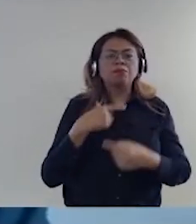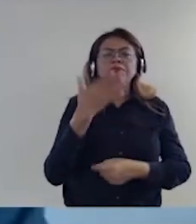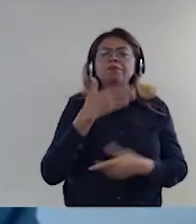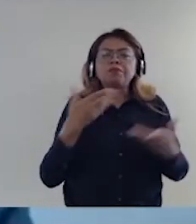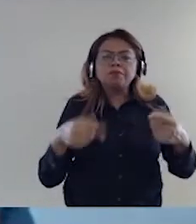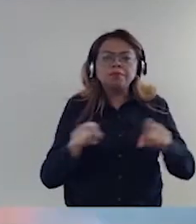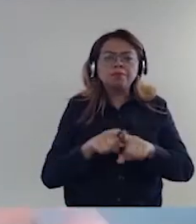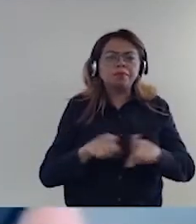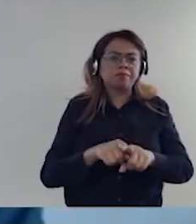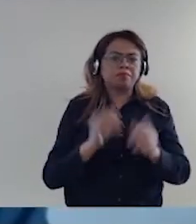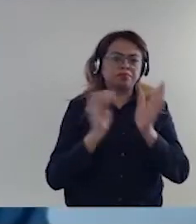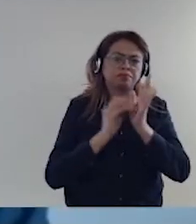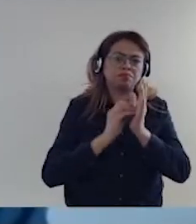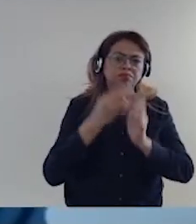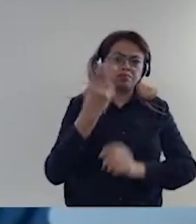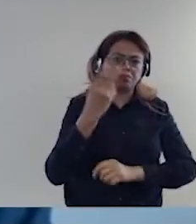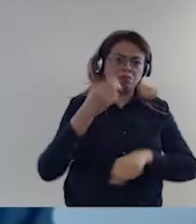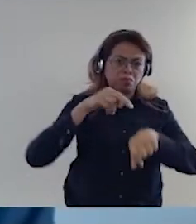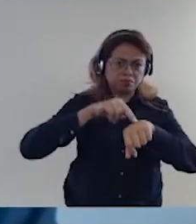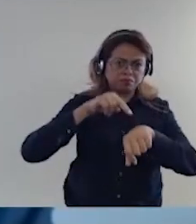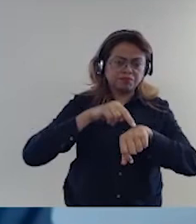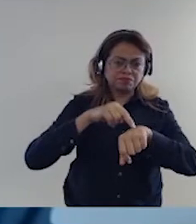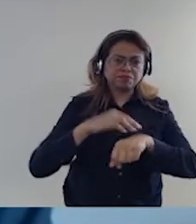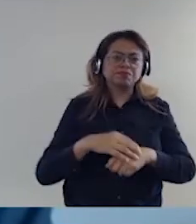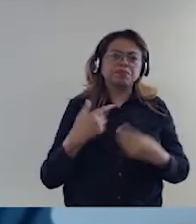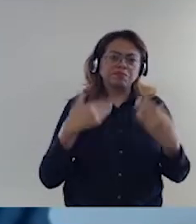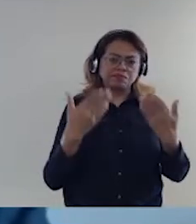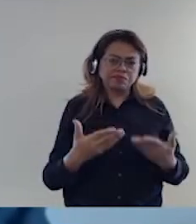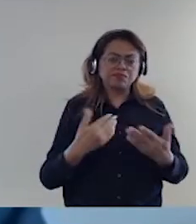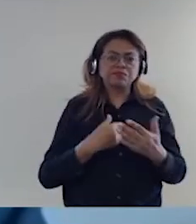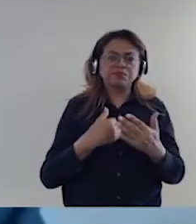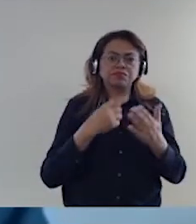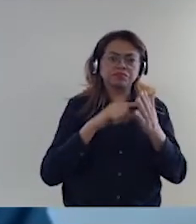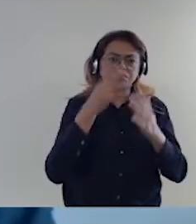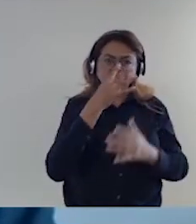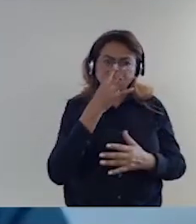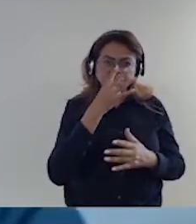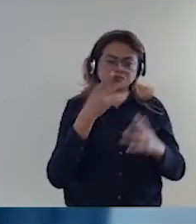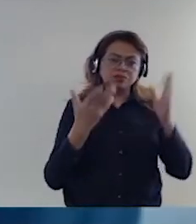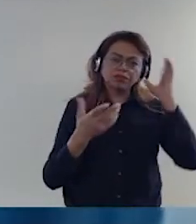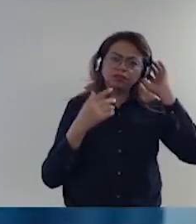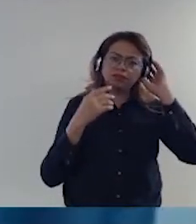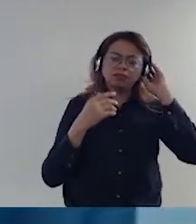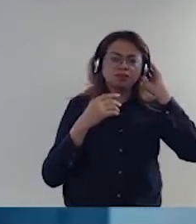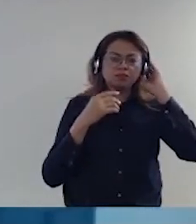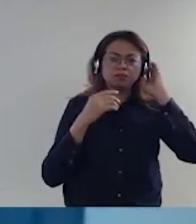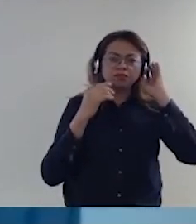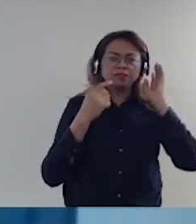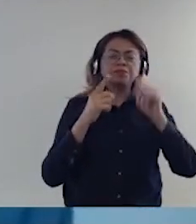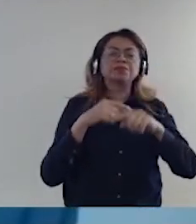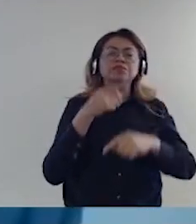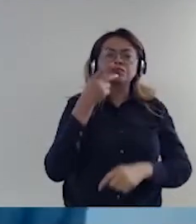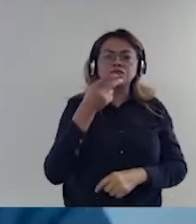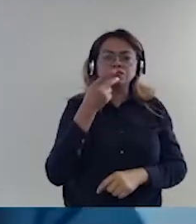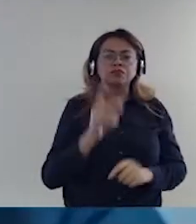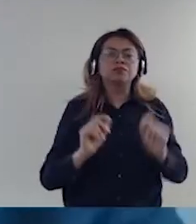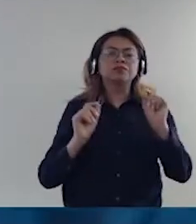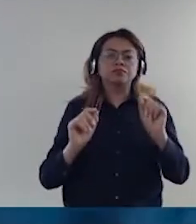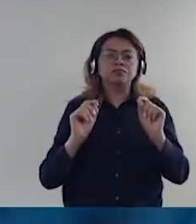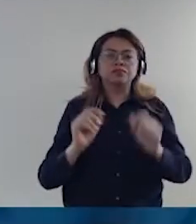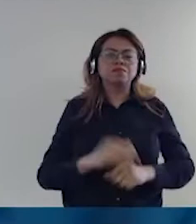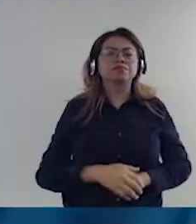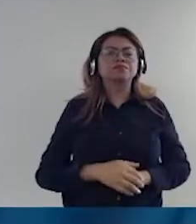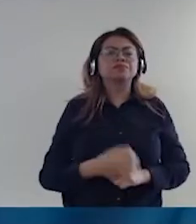faltam 2 minutos ainda do tempo, se eu estou cronometrando corretamente, para lhes dizer que,